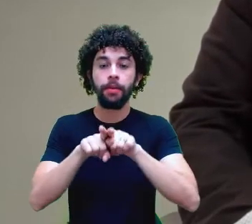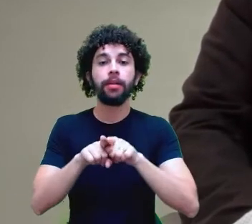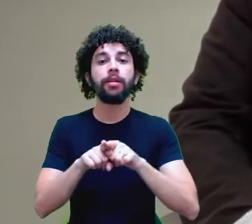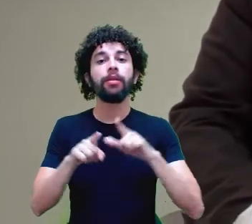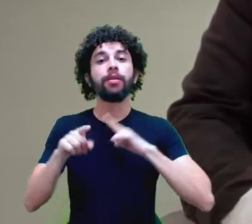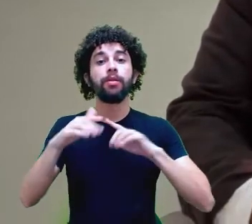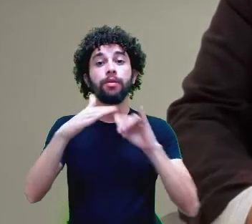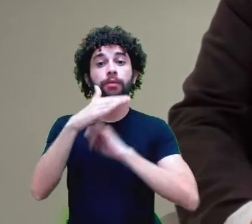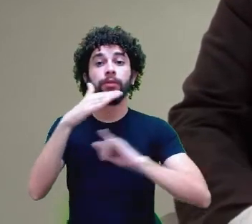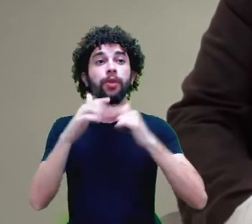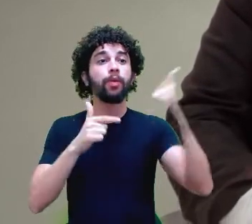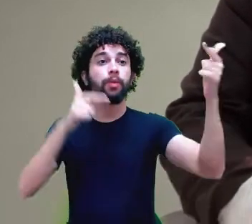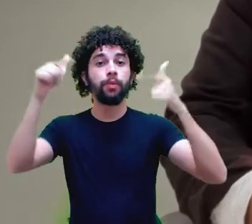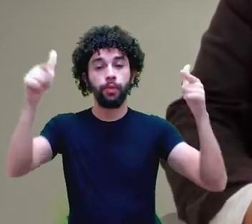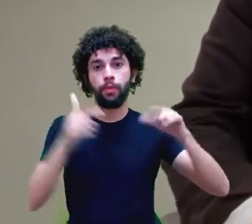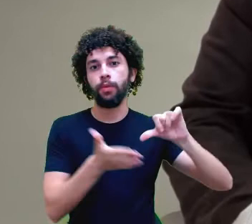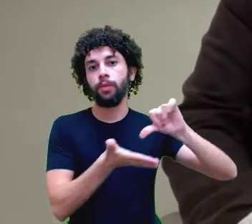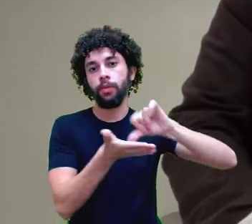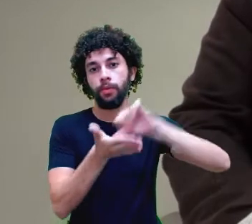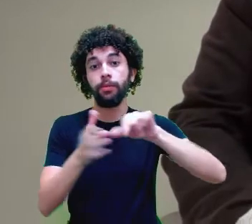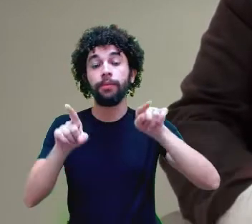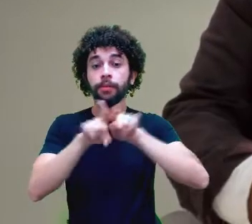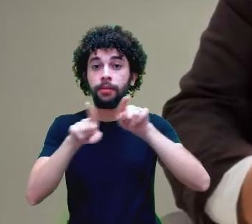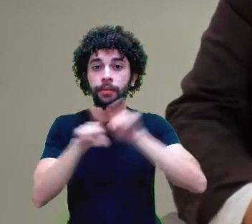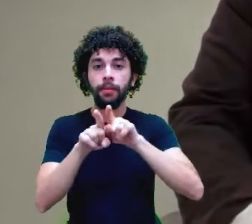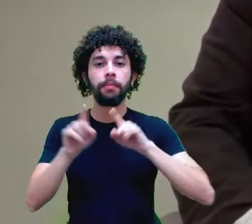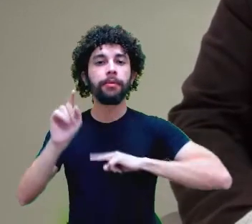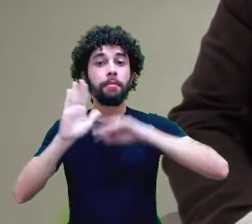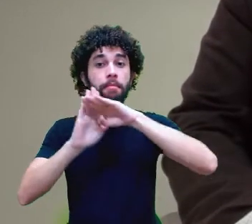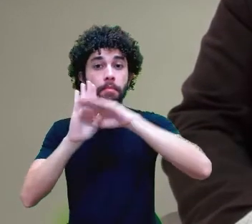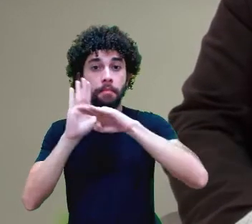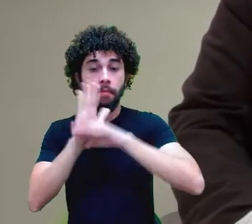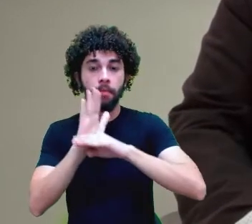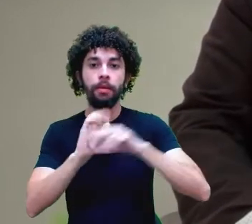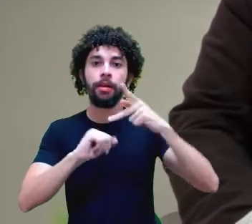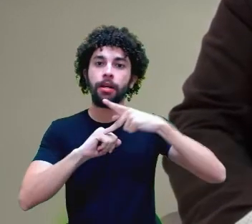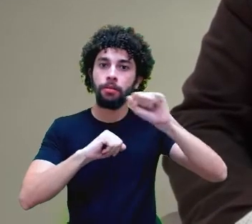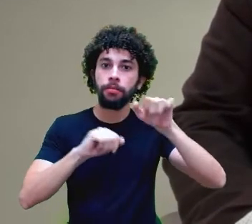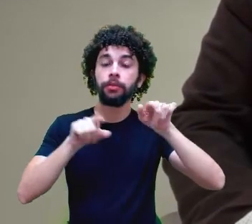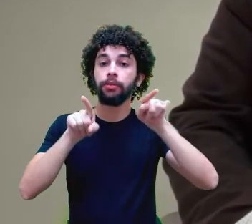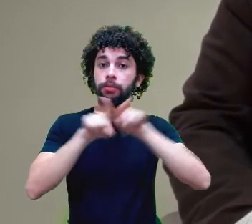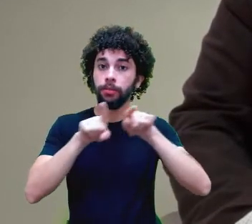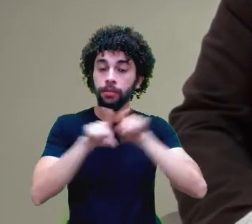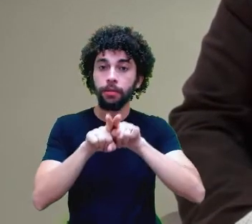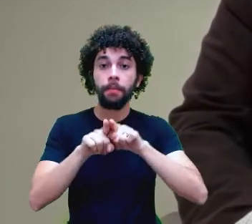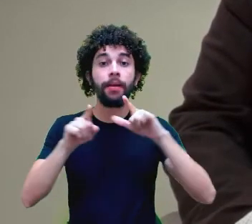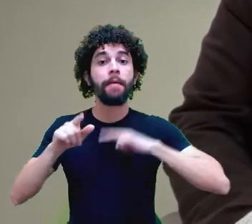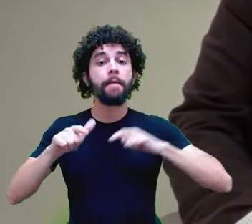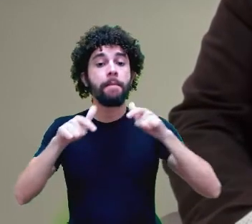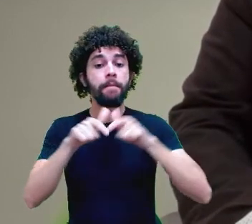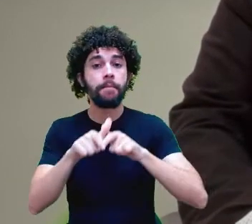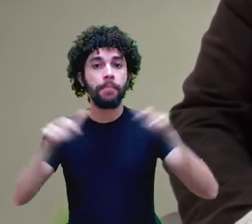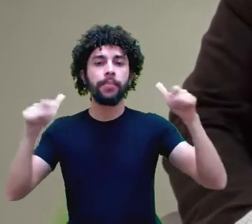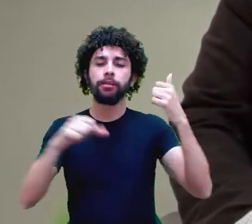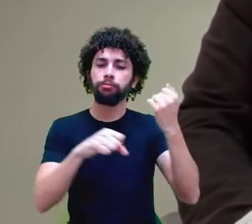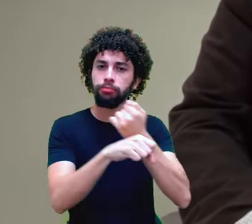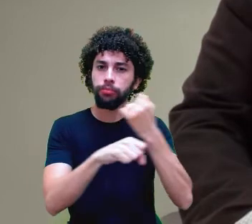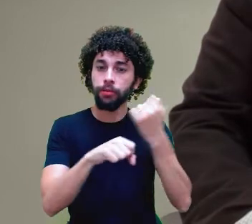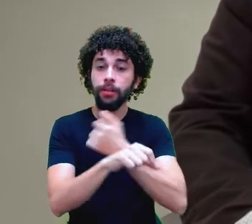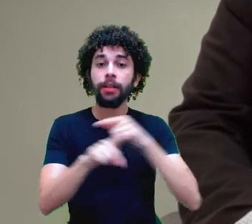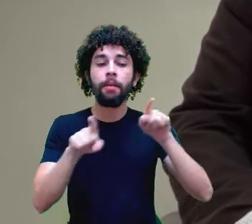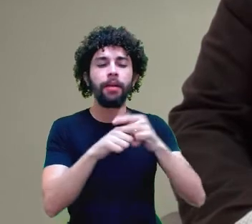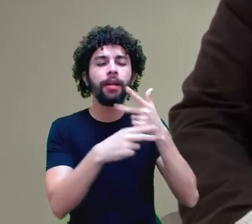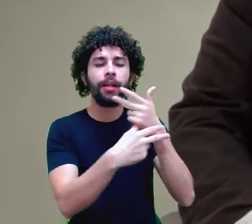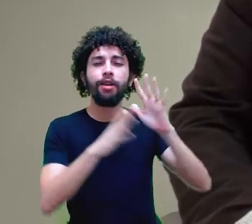especialmente os do institutos fora de sede, consolidar os programas de pós-graduação estricto senso, aumentar a